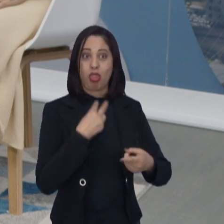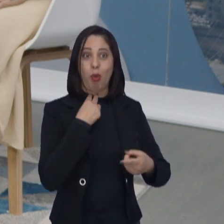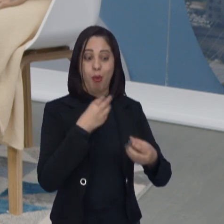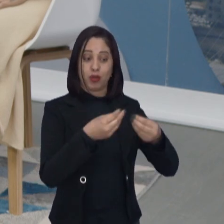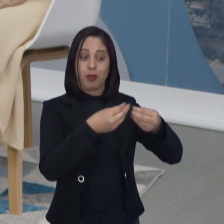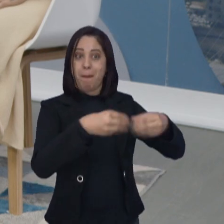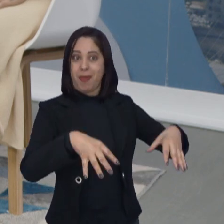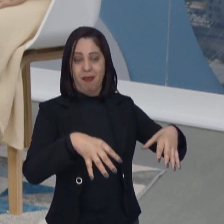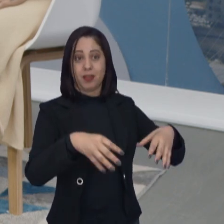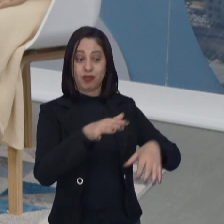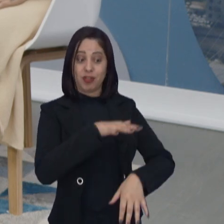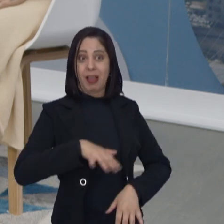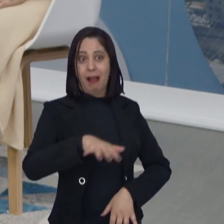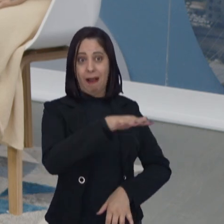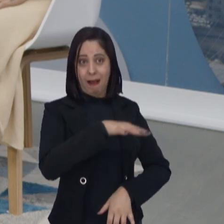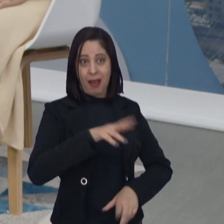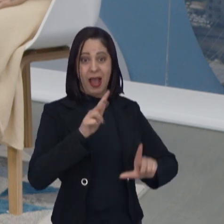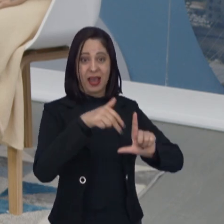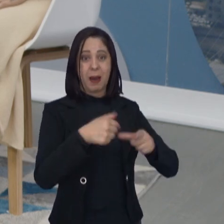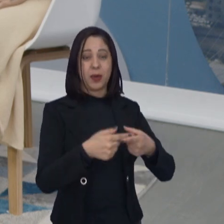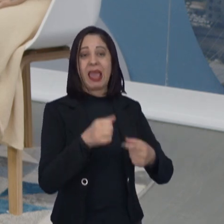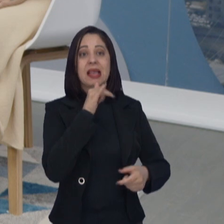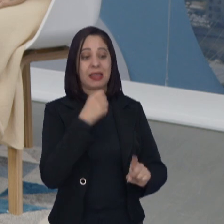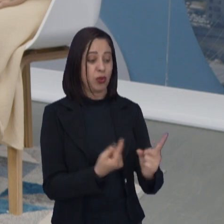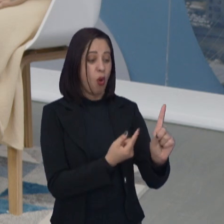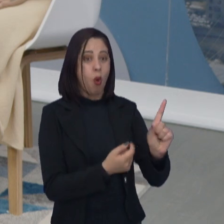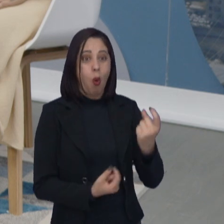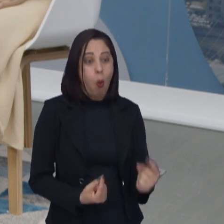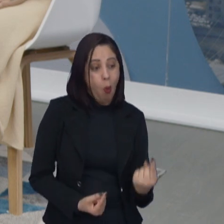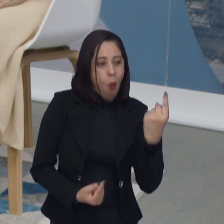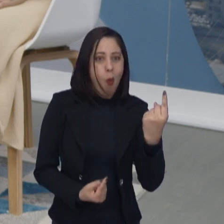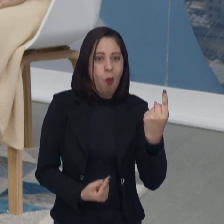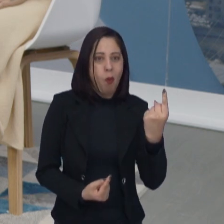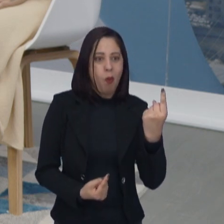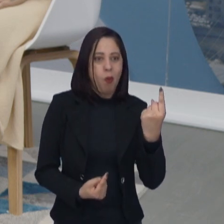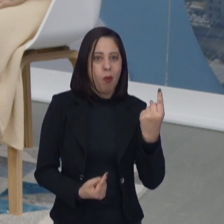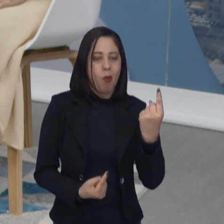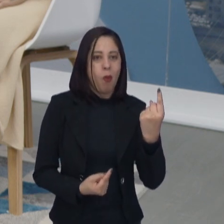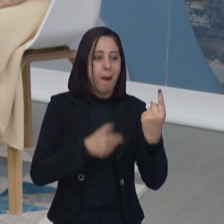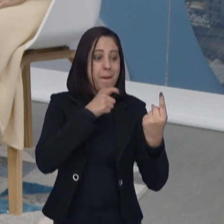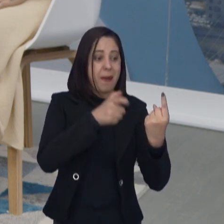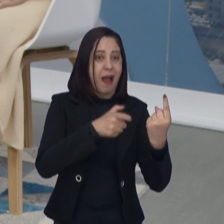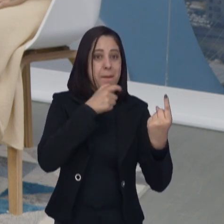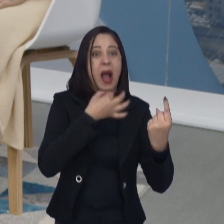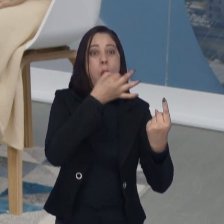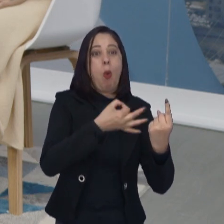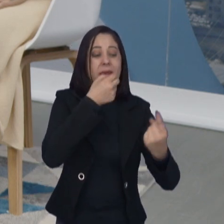Os outros também, porque quando um se envolve numa polêmica, automaticamente a classe toda é julgada, né? Mas